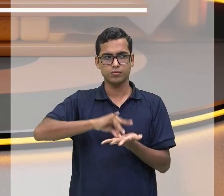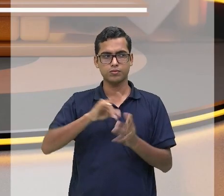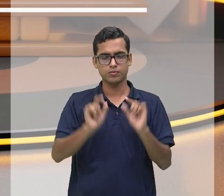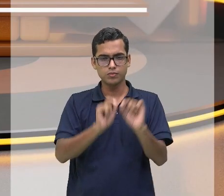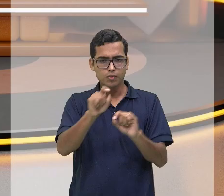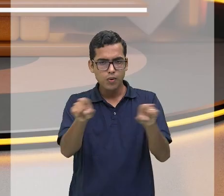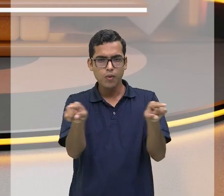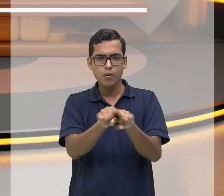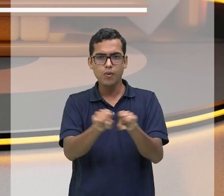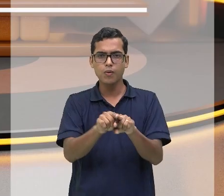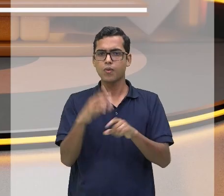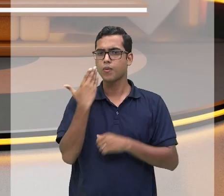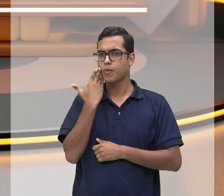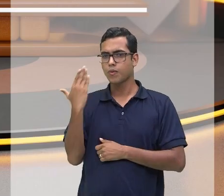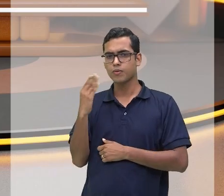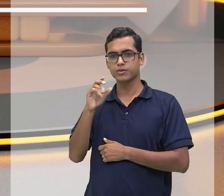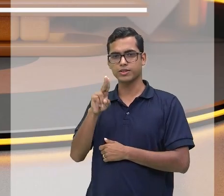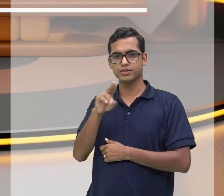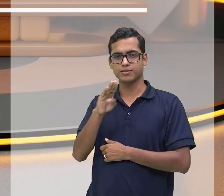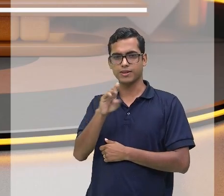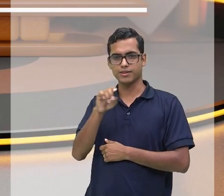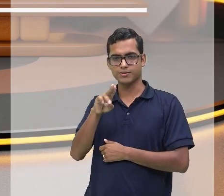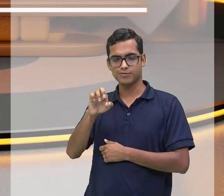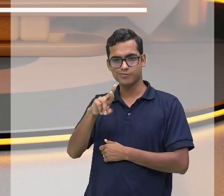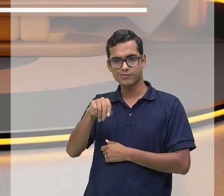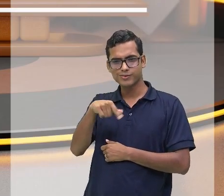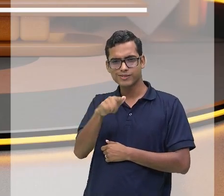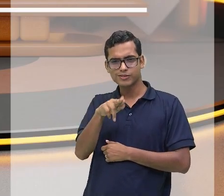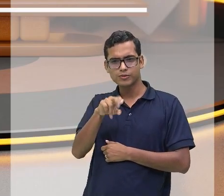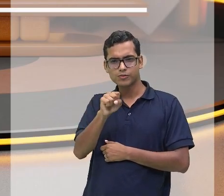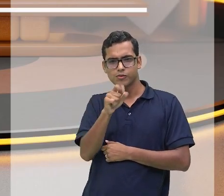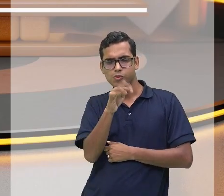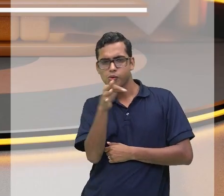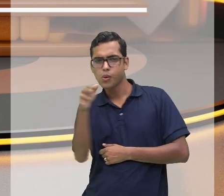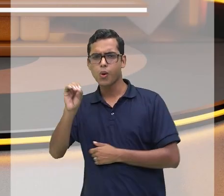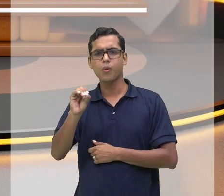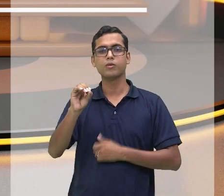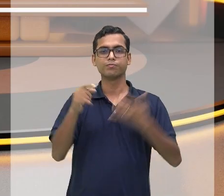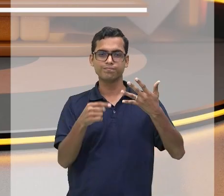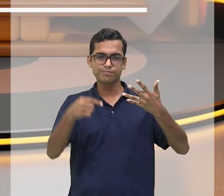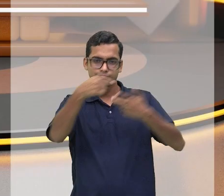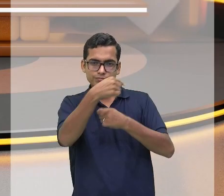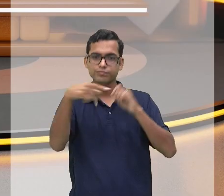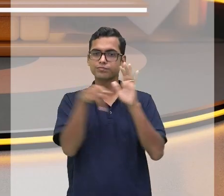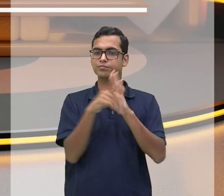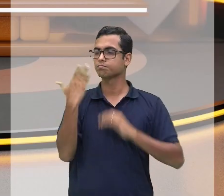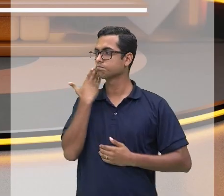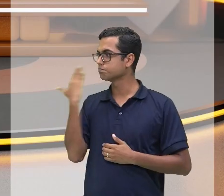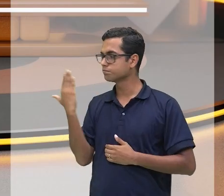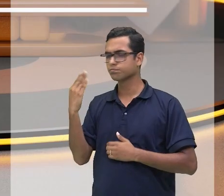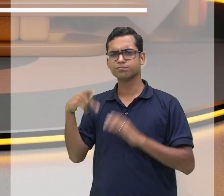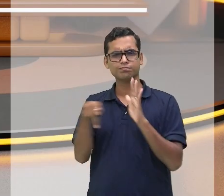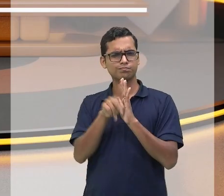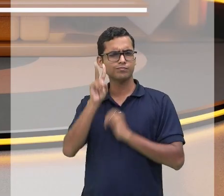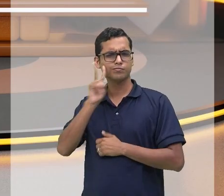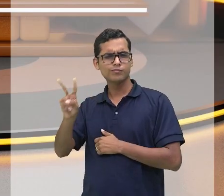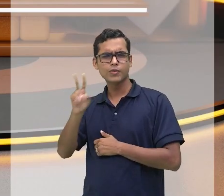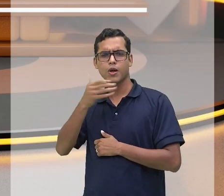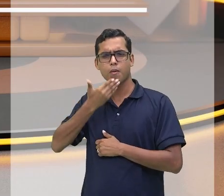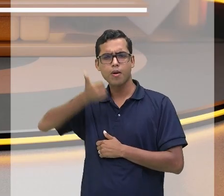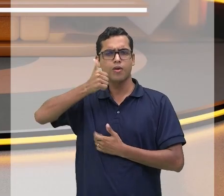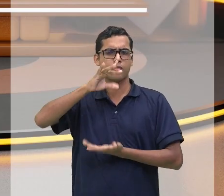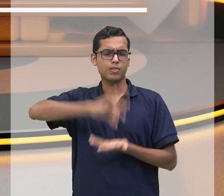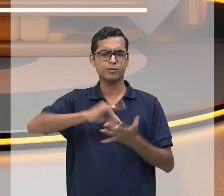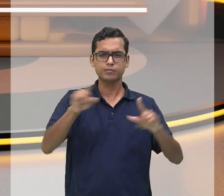continente asiático. Vamos analisar agora melhor, gente, através do mapa, onde a gente pode